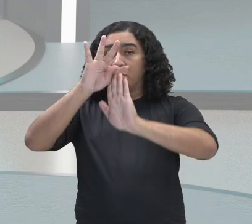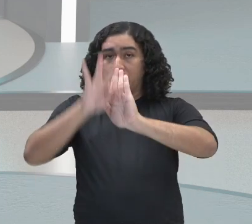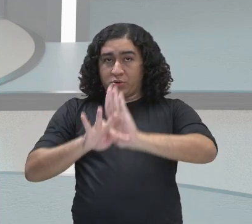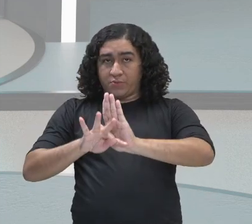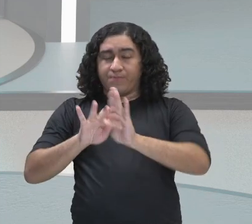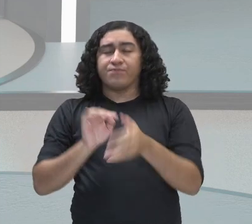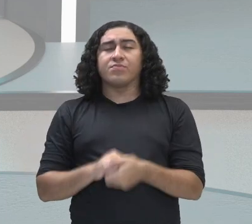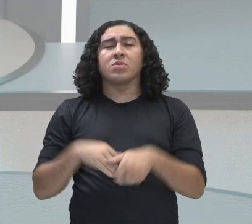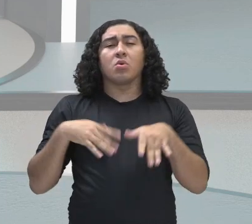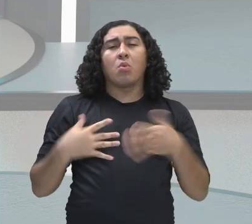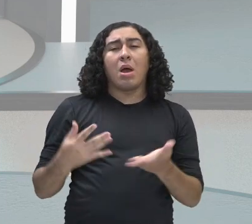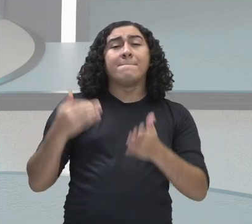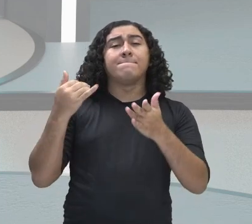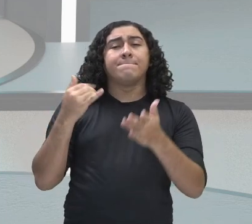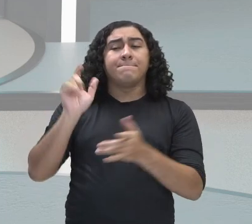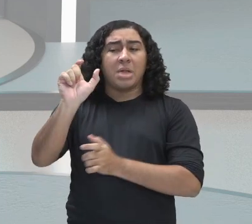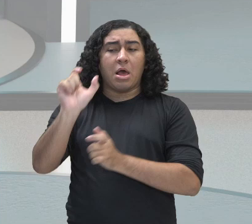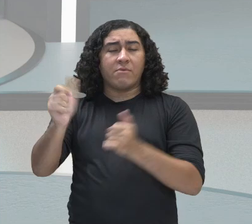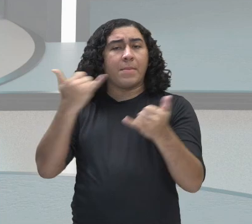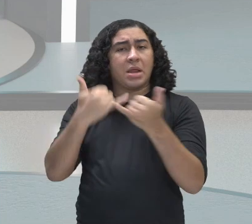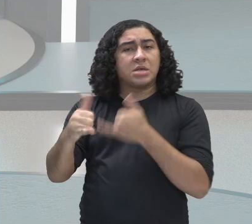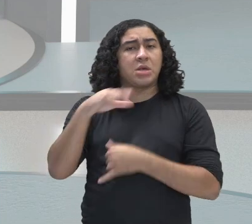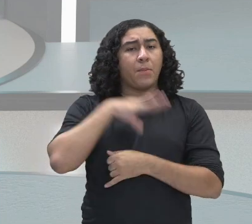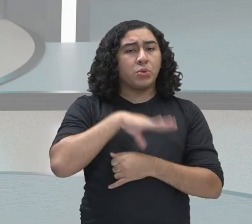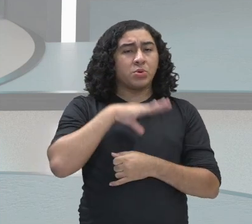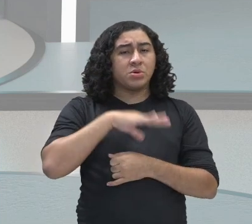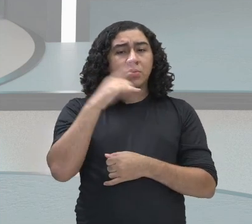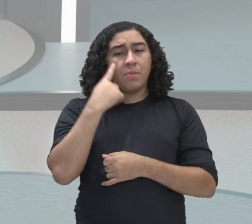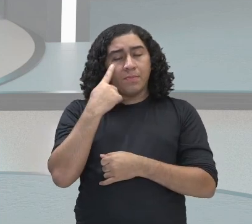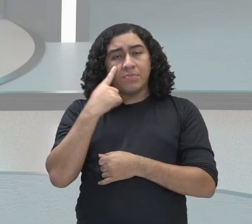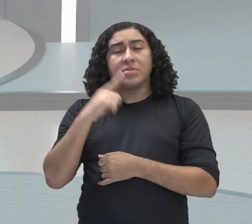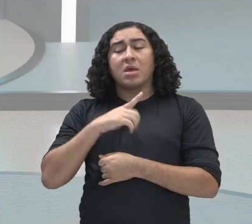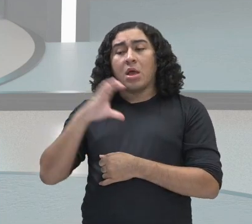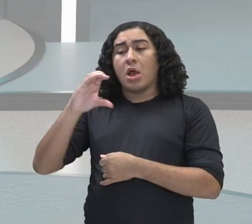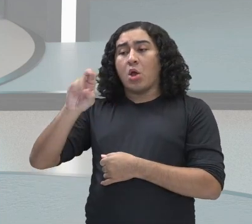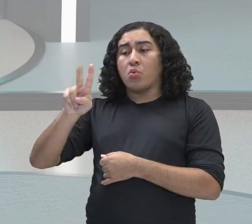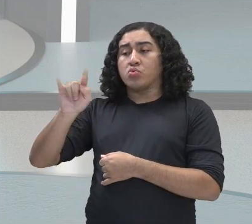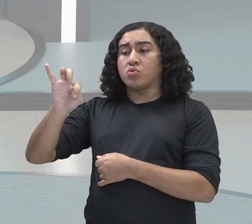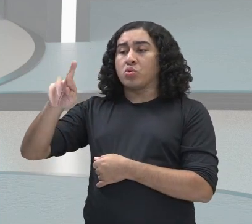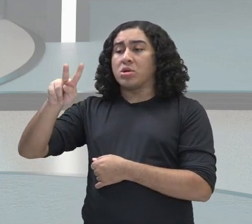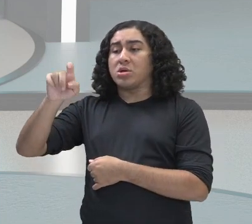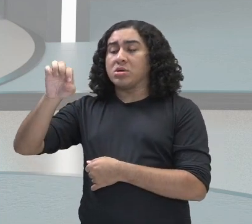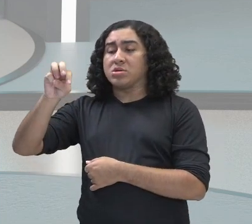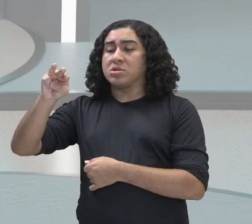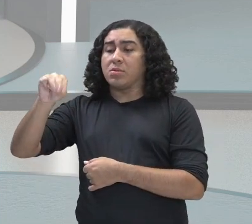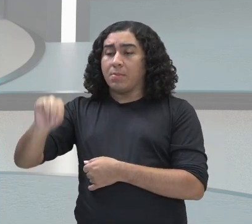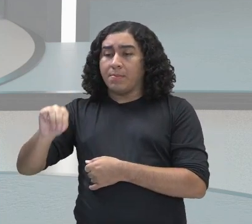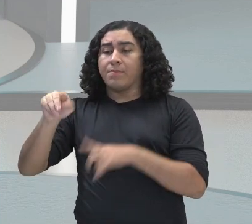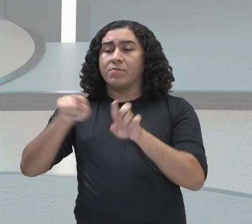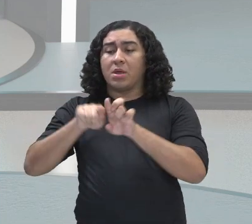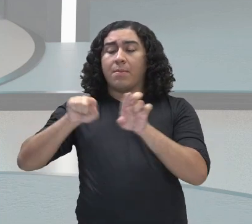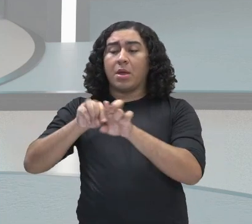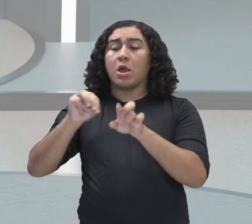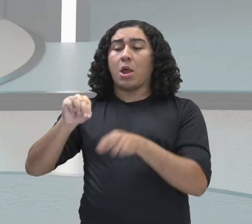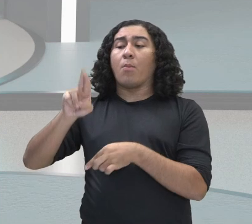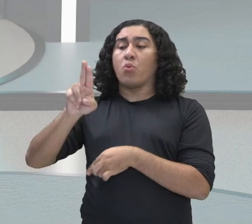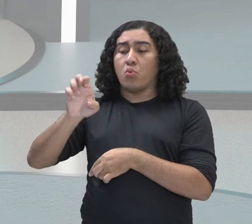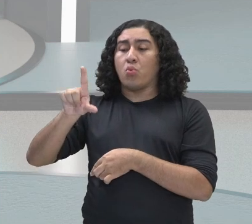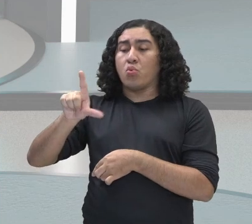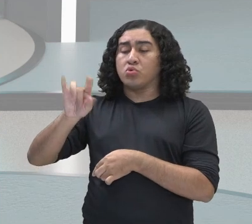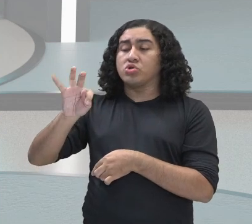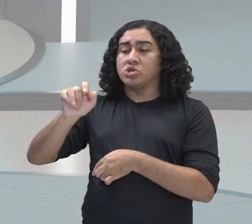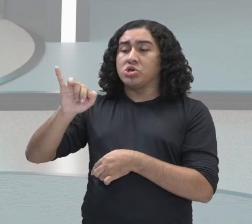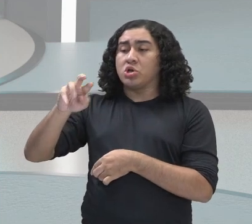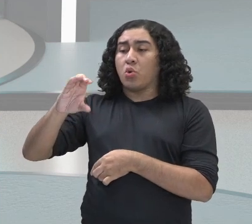viu quais foram, né? O culture, culturalism, multiculturalism, ok? Então, todas essas são